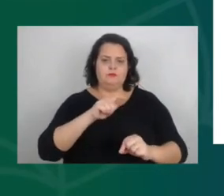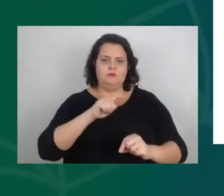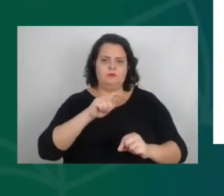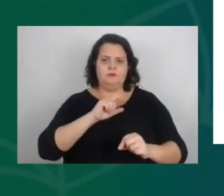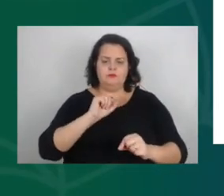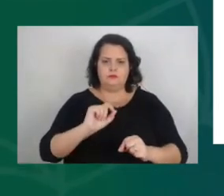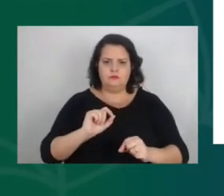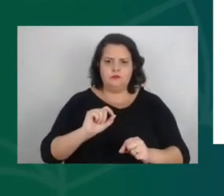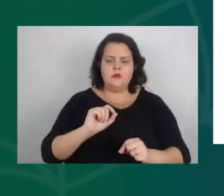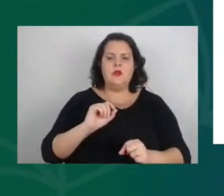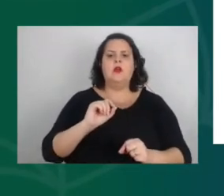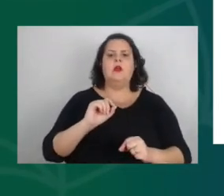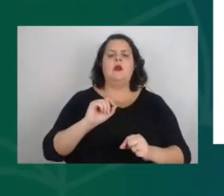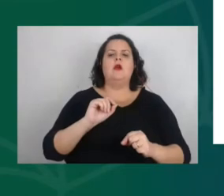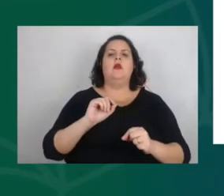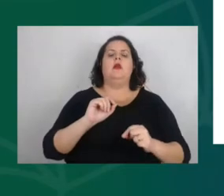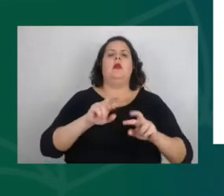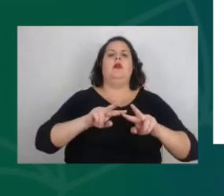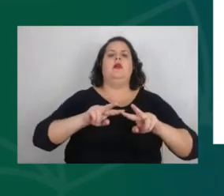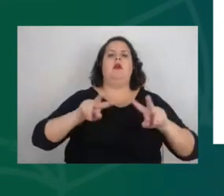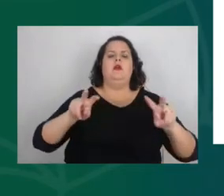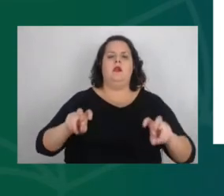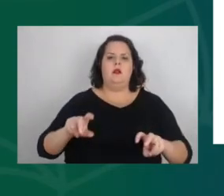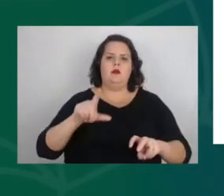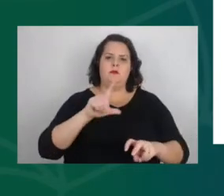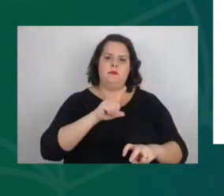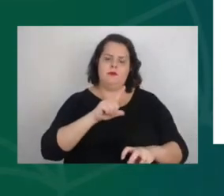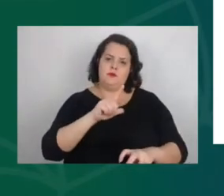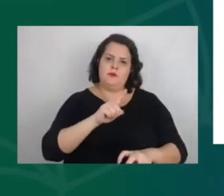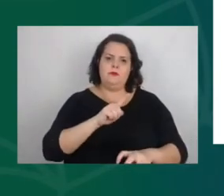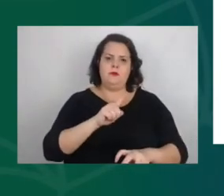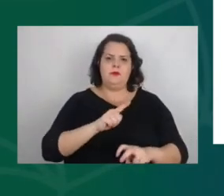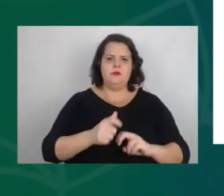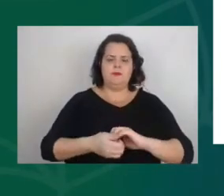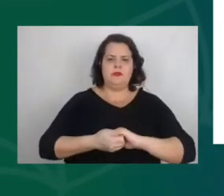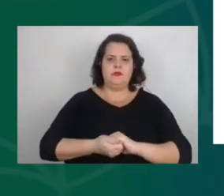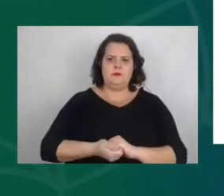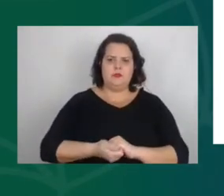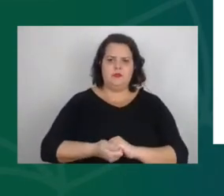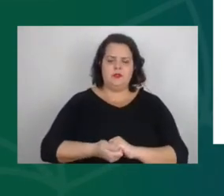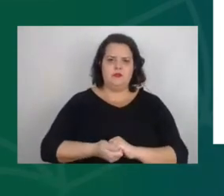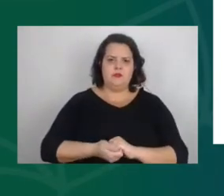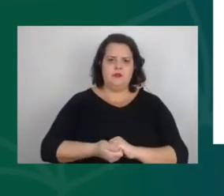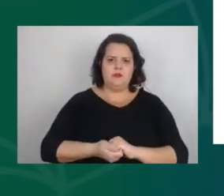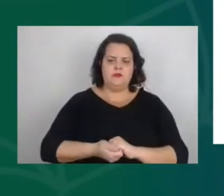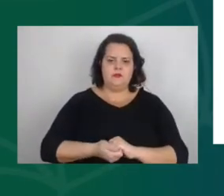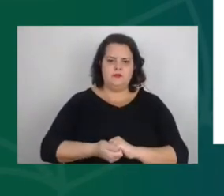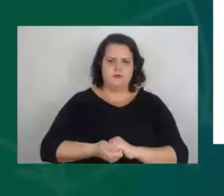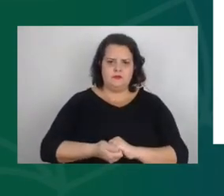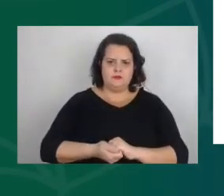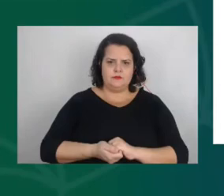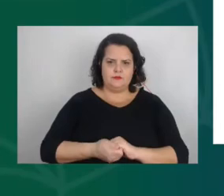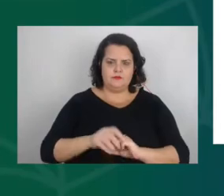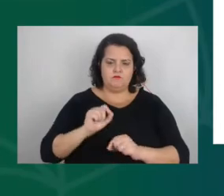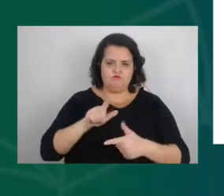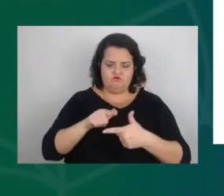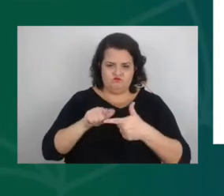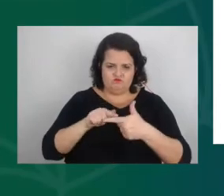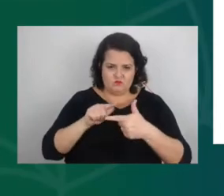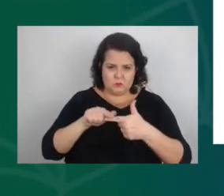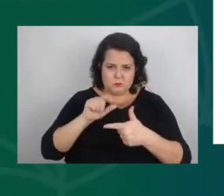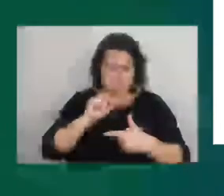que vem no estado de São Paulo, onde a industrialização é muito alta, esse é um problema que tem